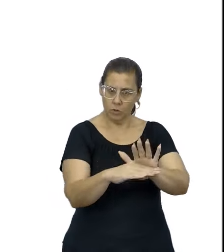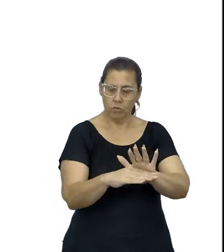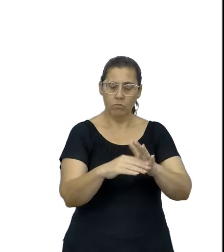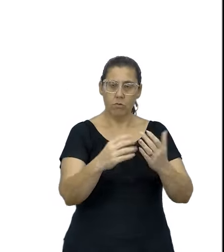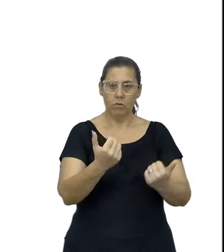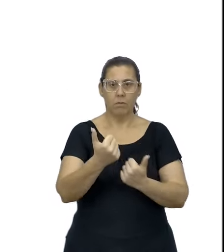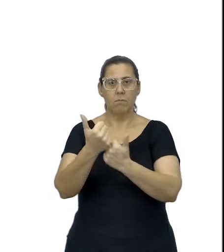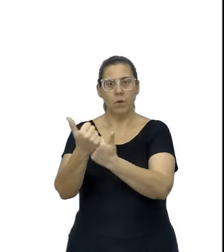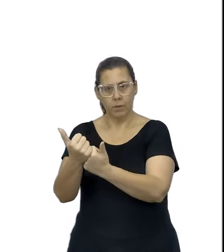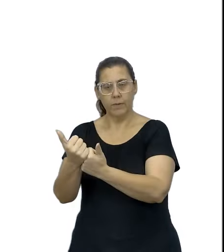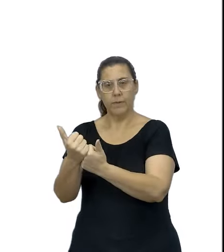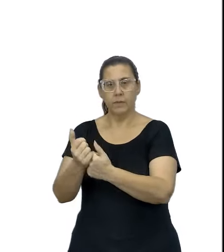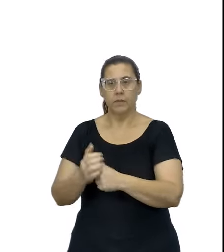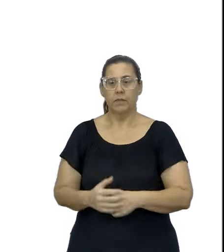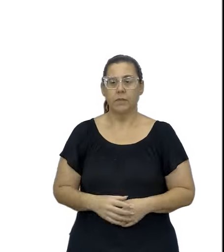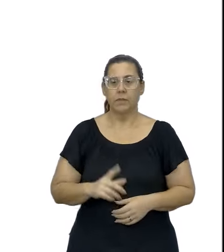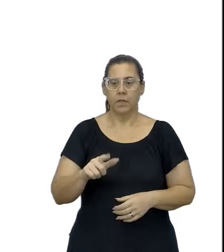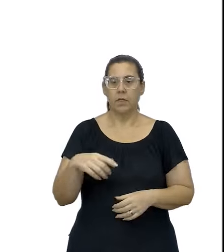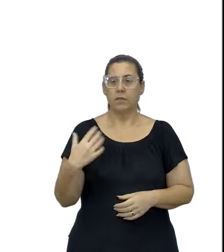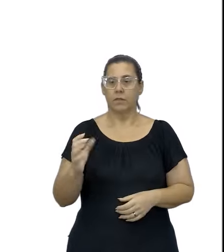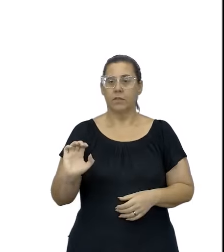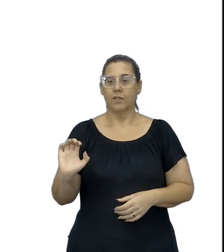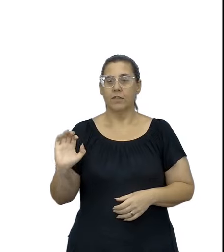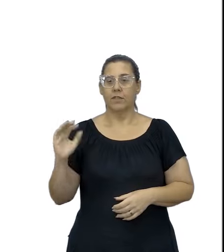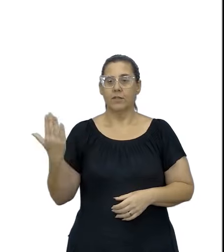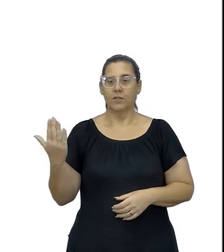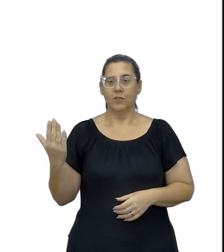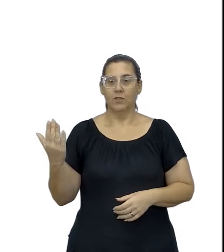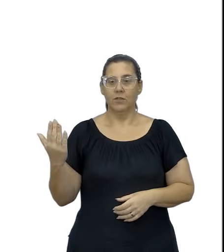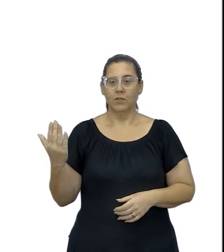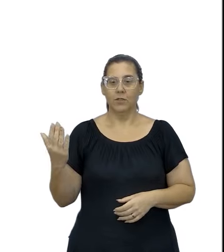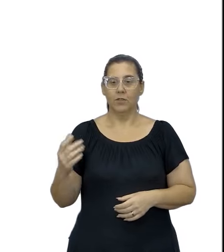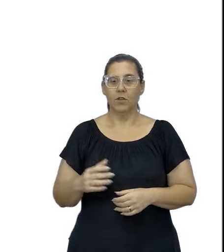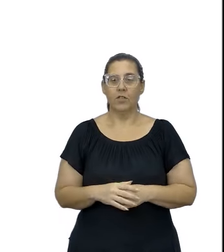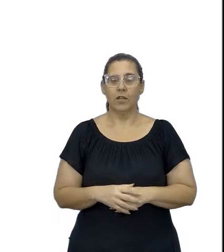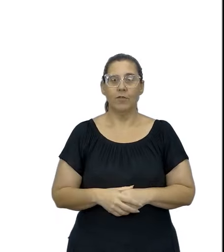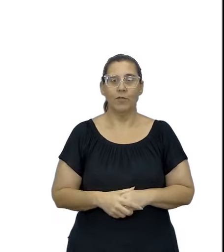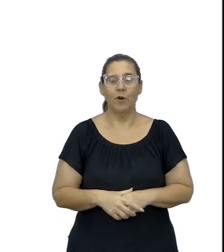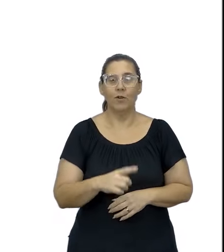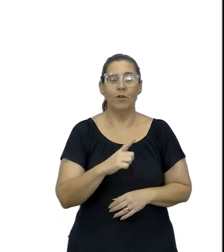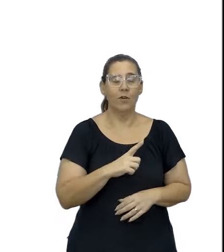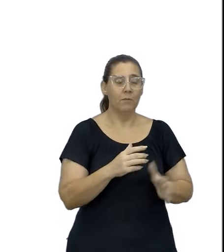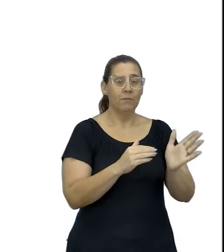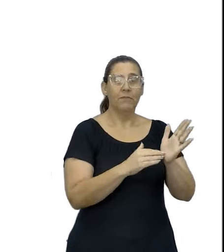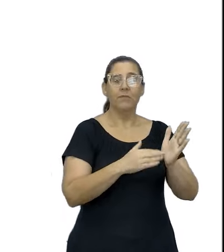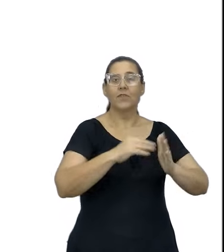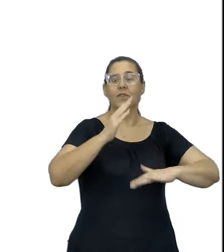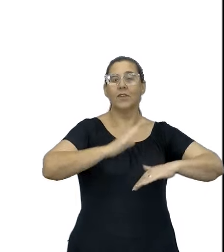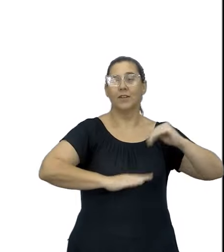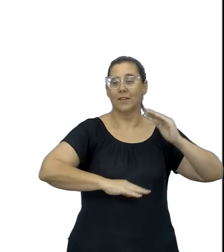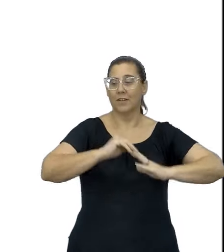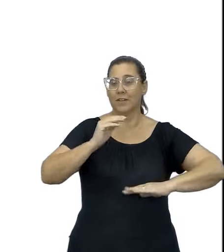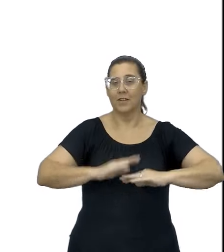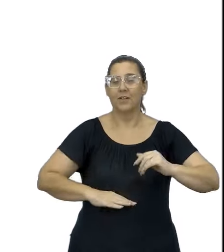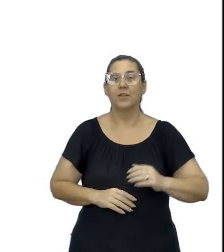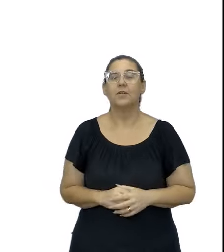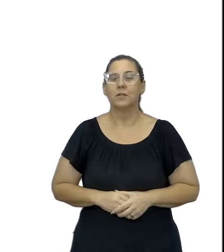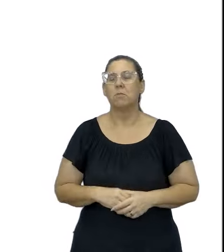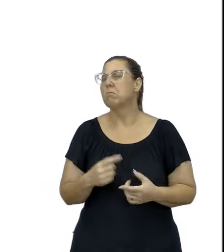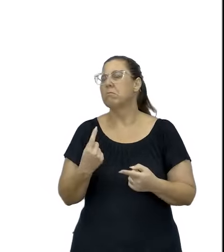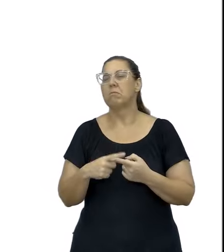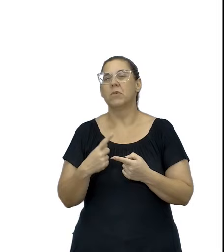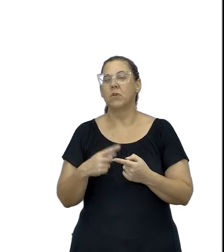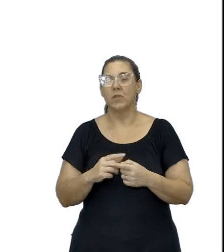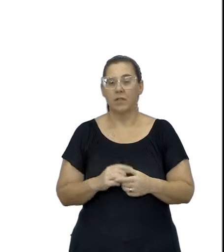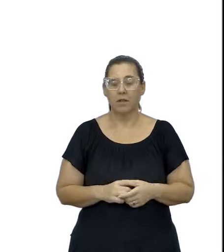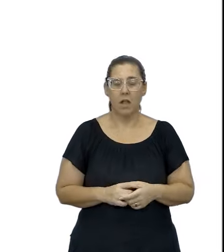nossa intervenção. E é isso que ocorre na terceira e última habilidade também. Por quê? Né?